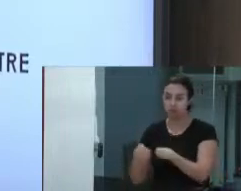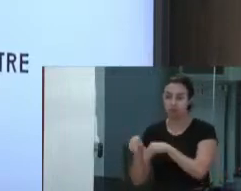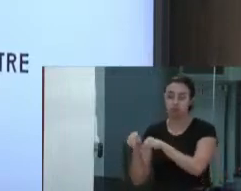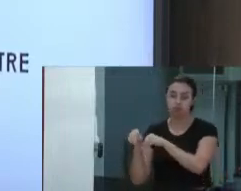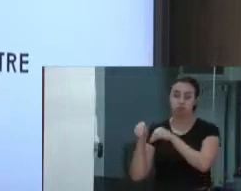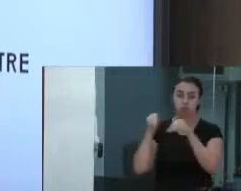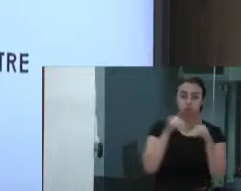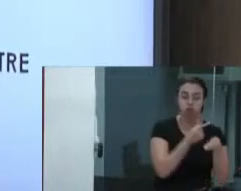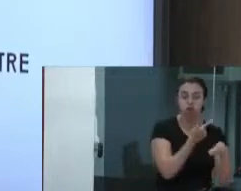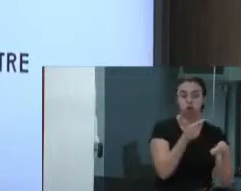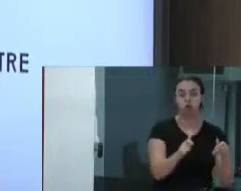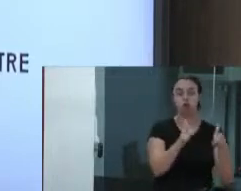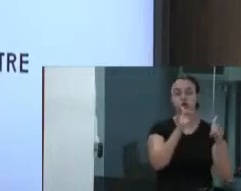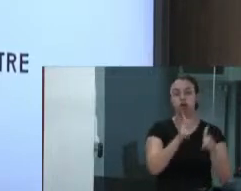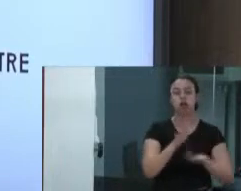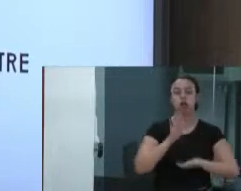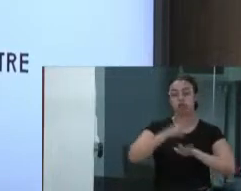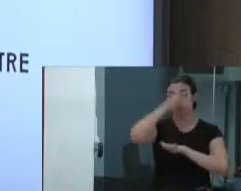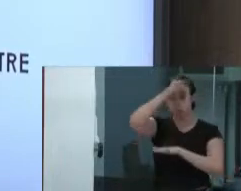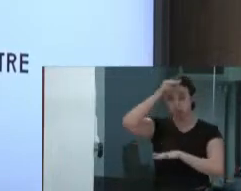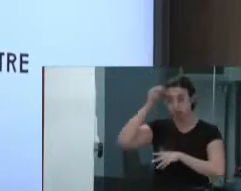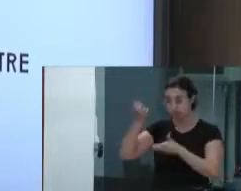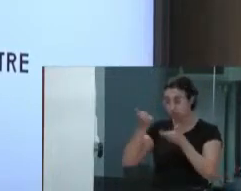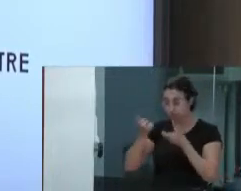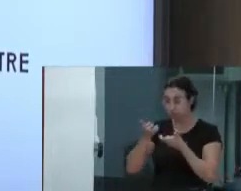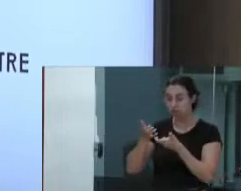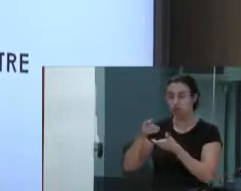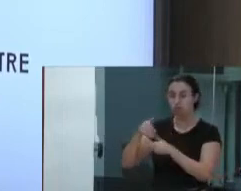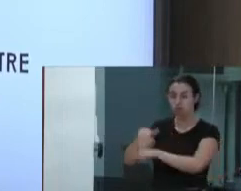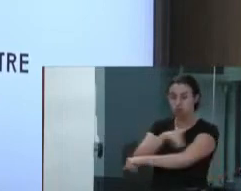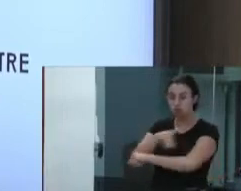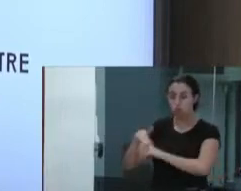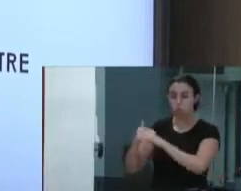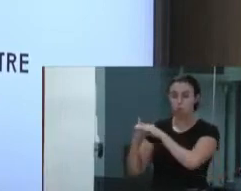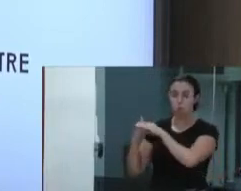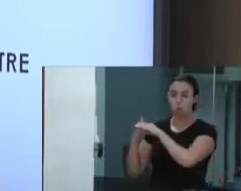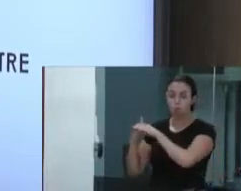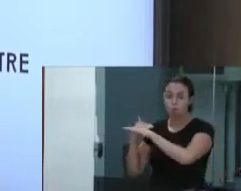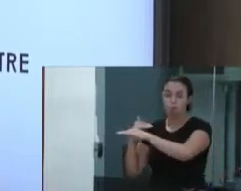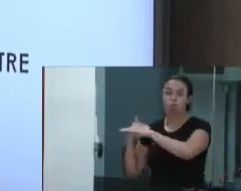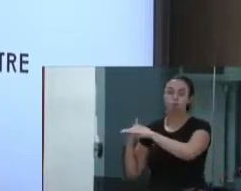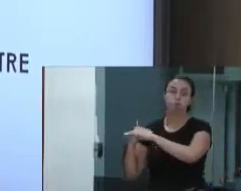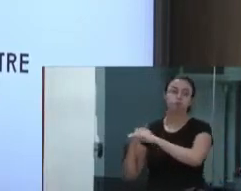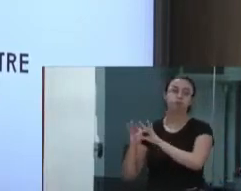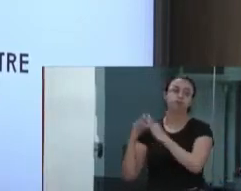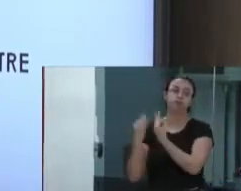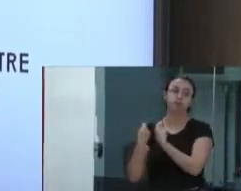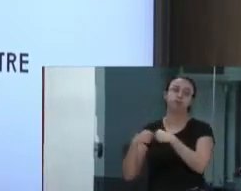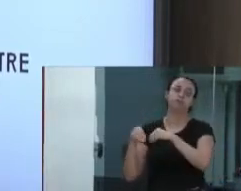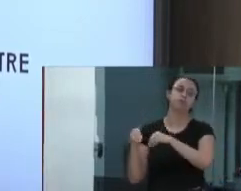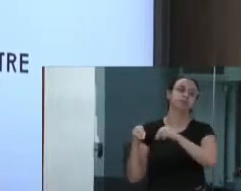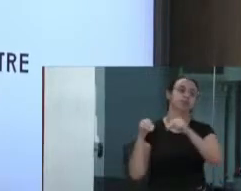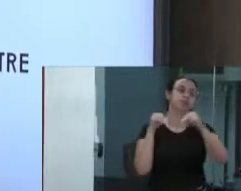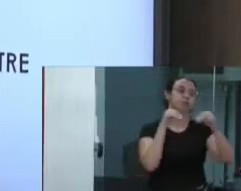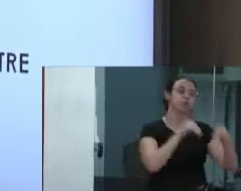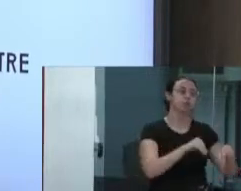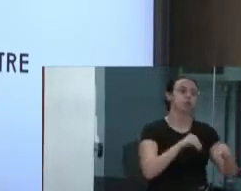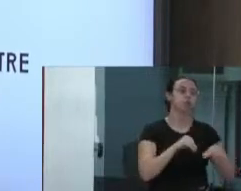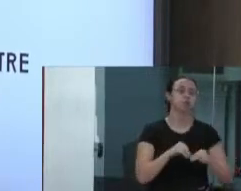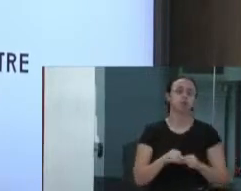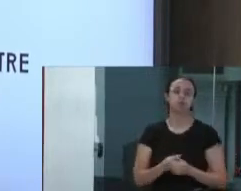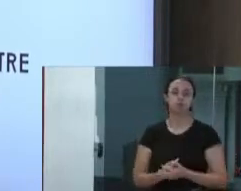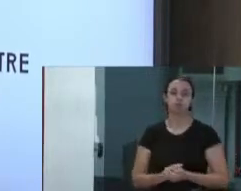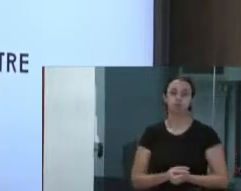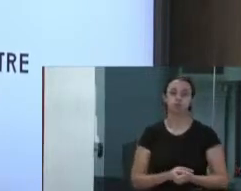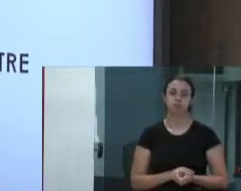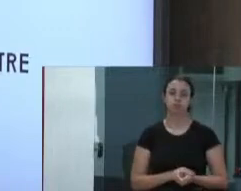interesse coletivo, né, a prefeitura quer ir lá passar uma rua, né, naquela casa, por exemplo. As famílias são retiradas desse imóvel, né, e